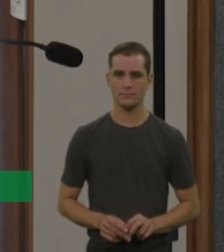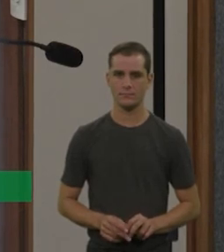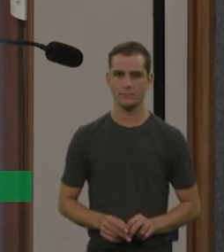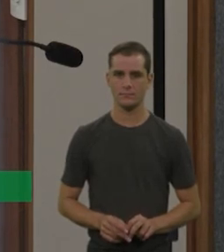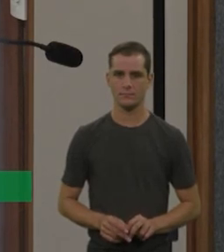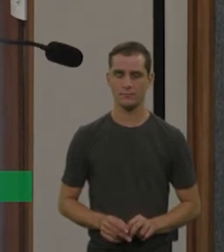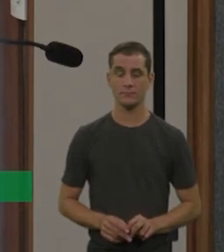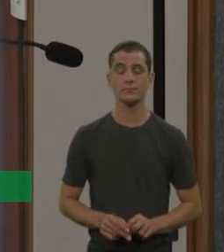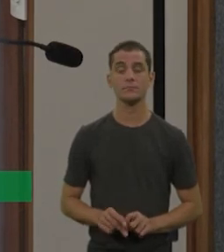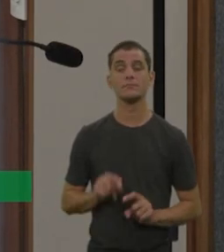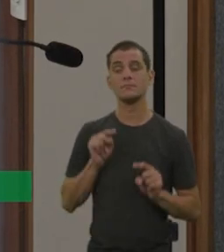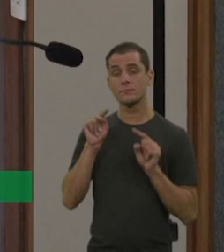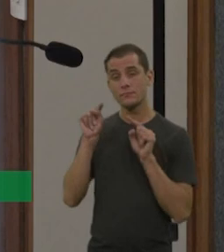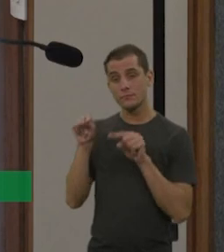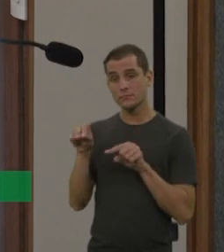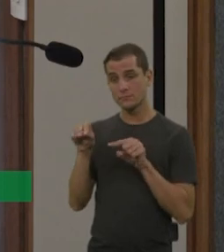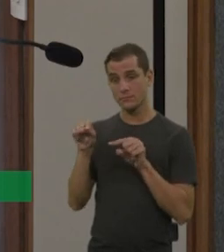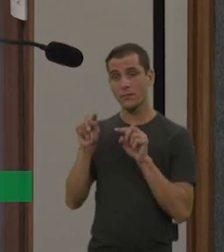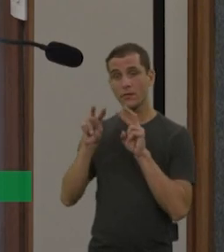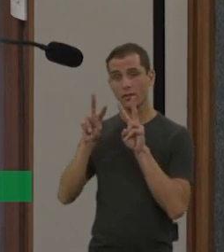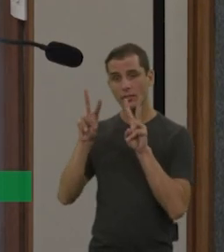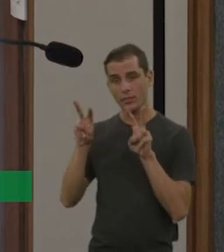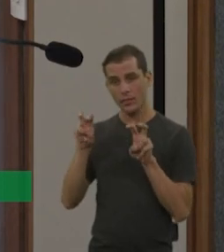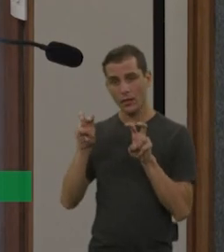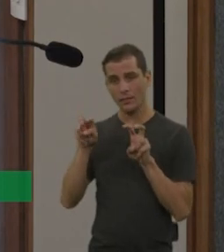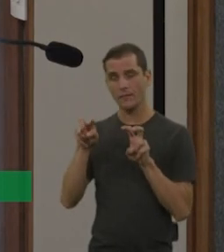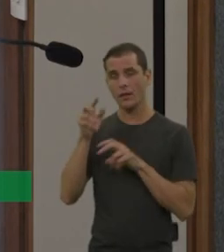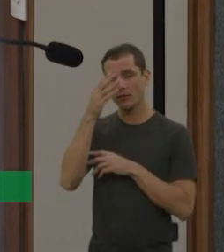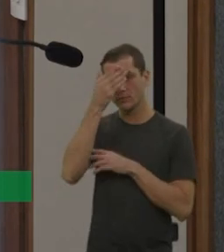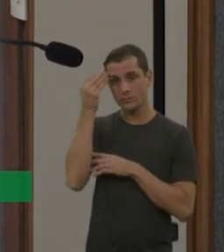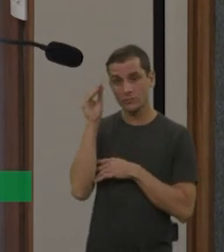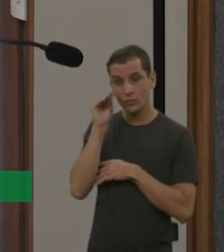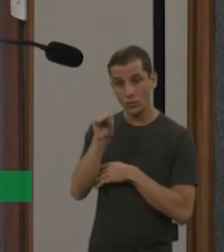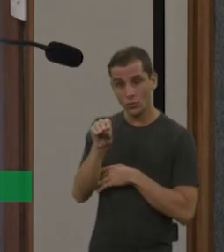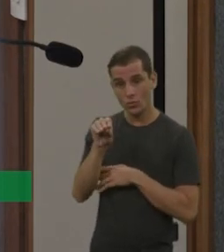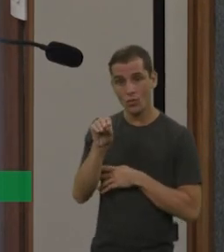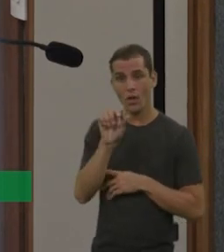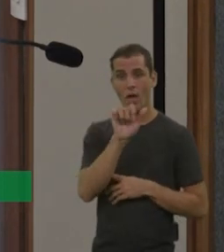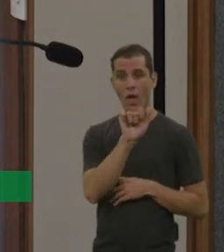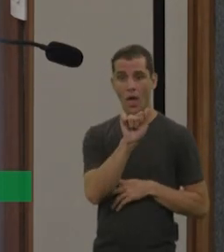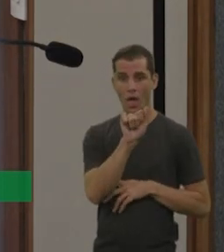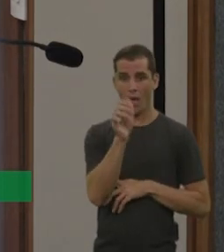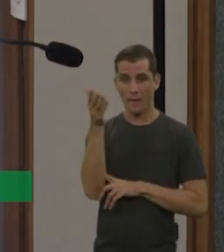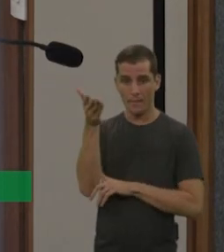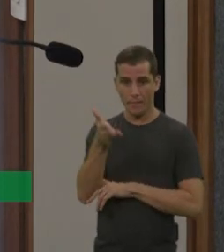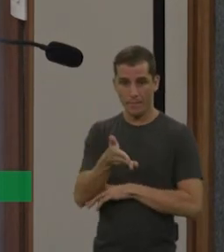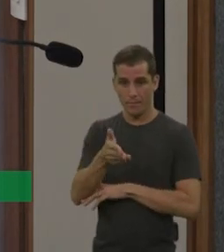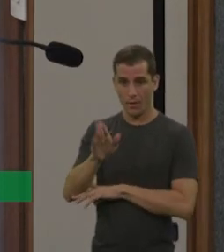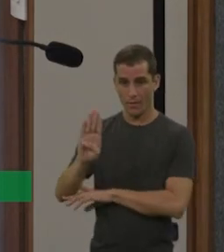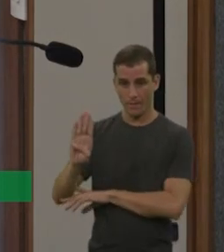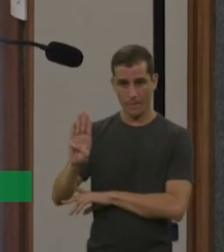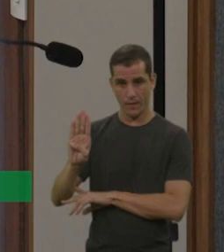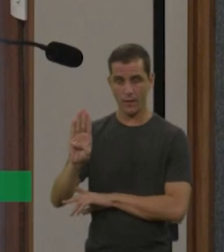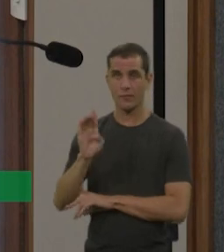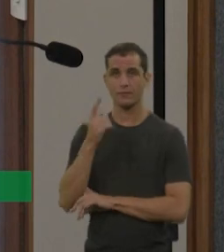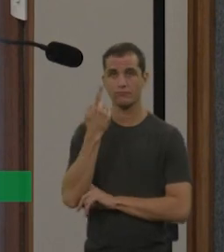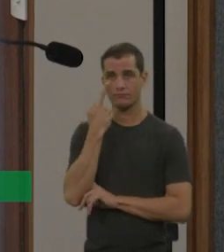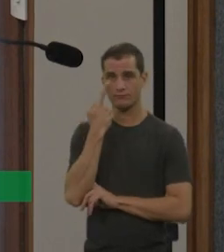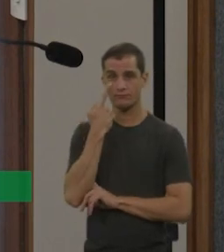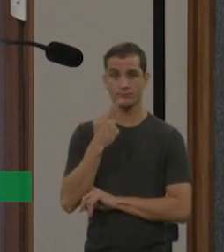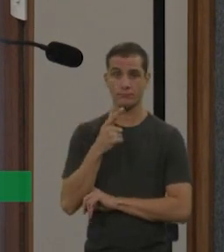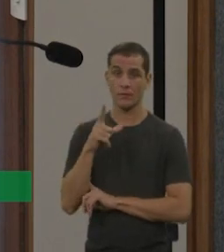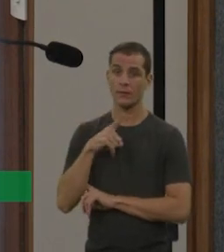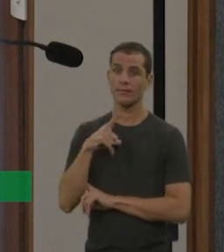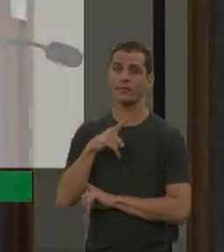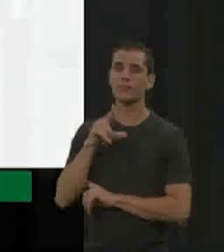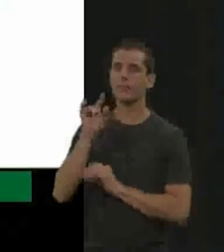Aqui é tipo, eu esqueci de colocar aqui o A barra B, tá? Então, a forma mista,